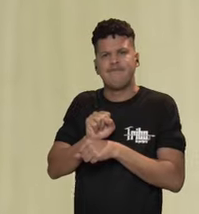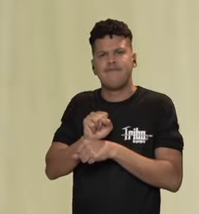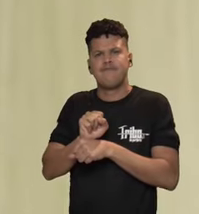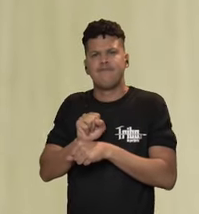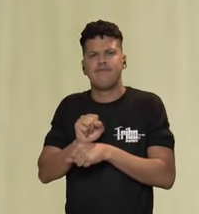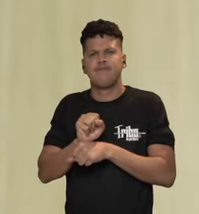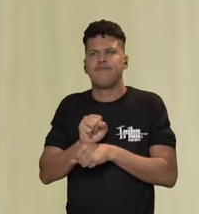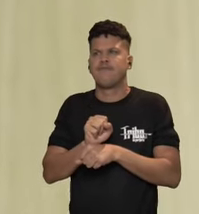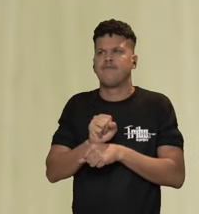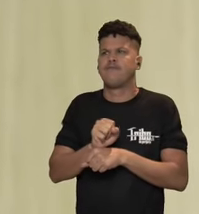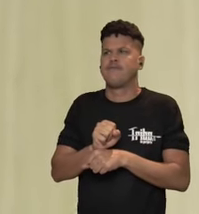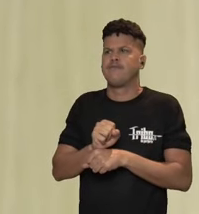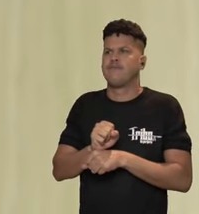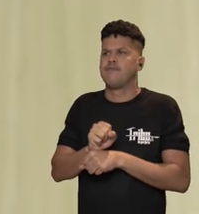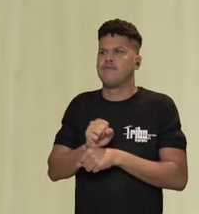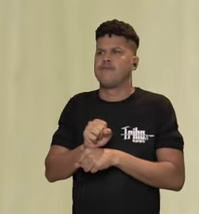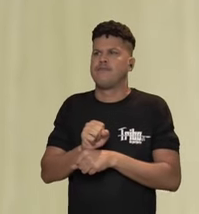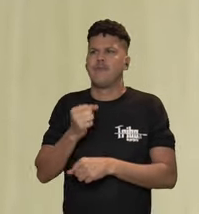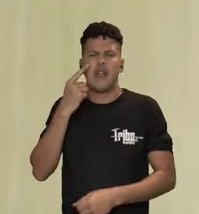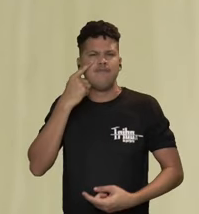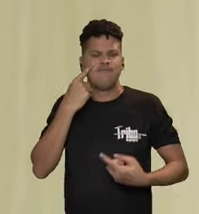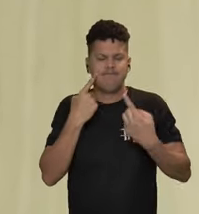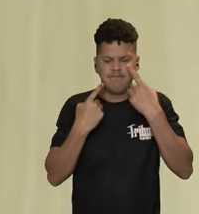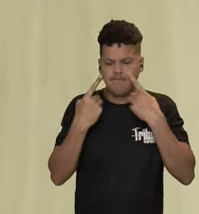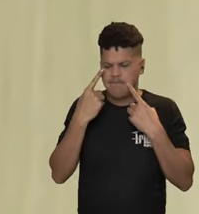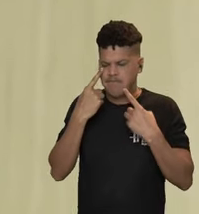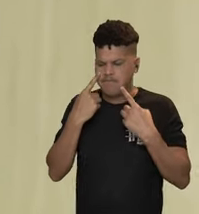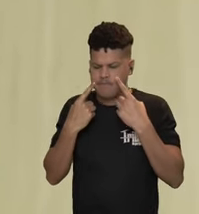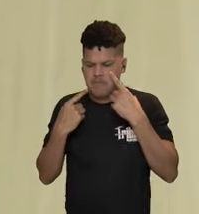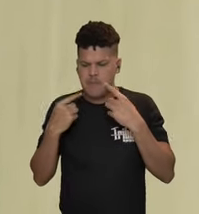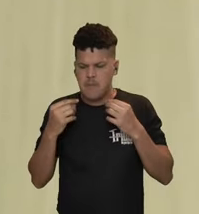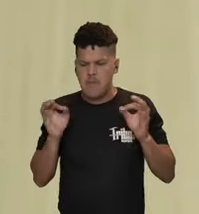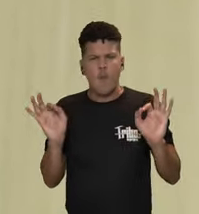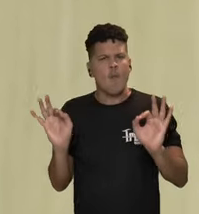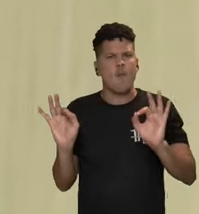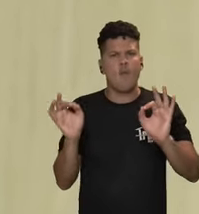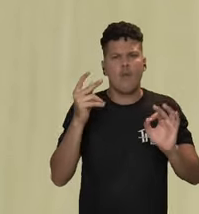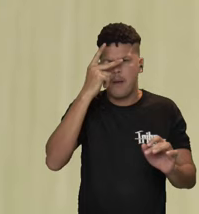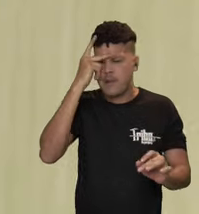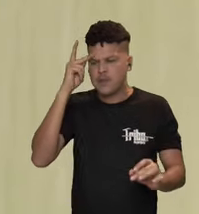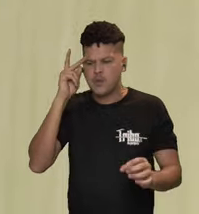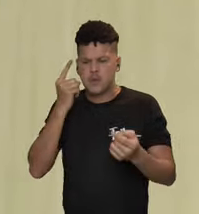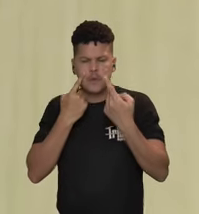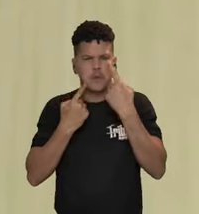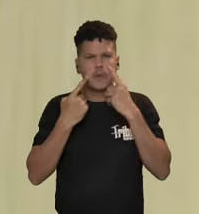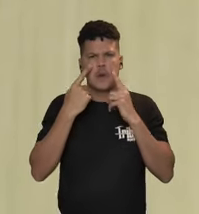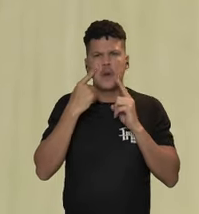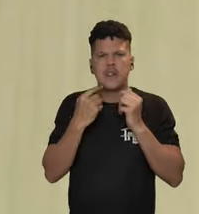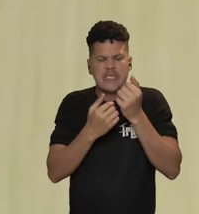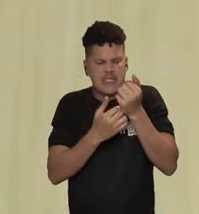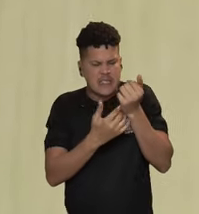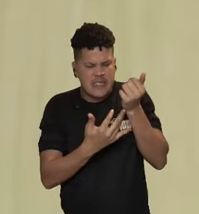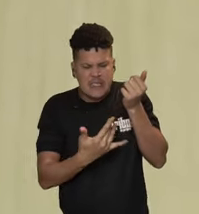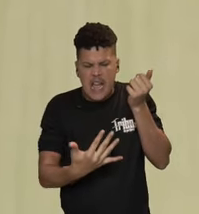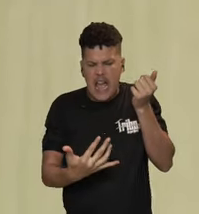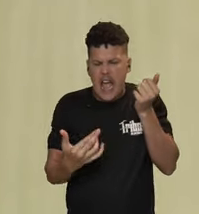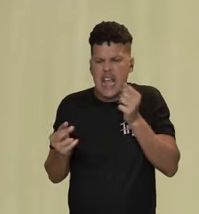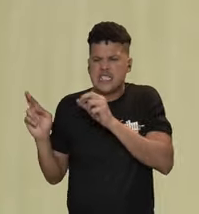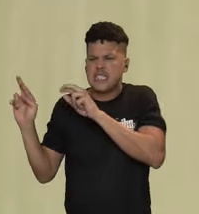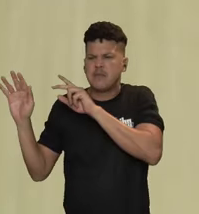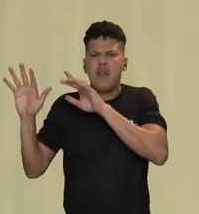tropecei me pisou. Chorei as lágrimas que ninguém chorou. Sangria a esperança é que